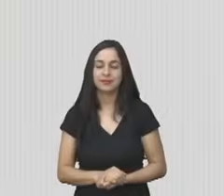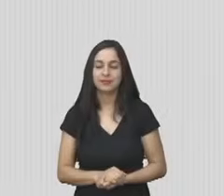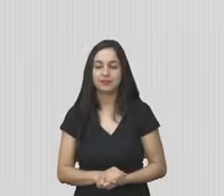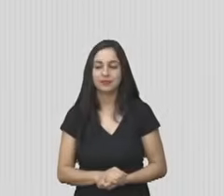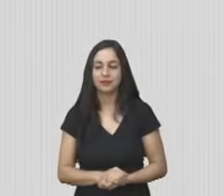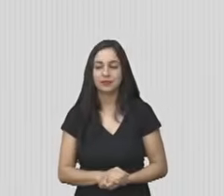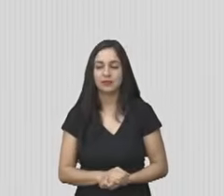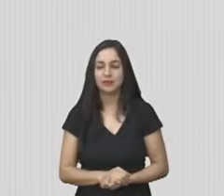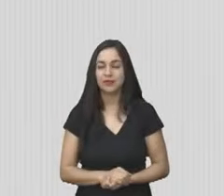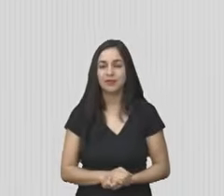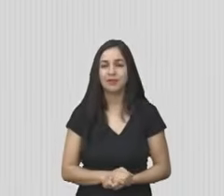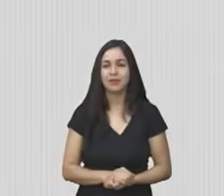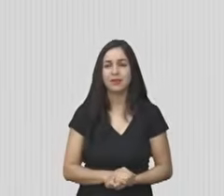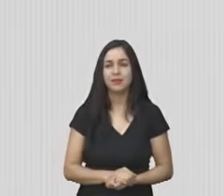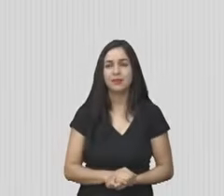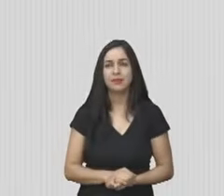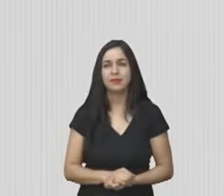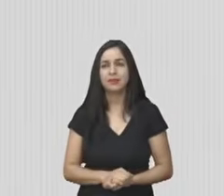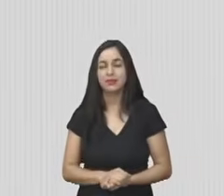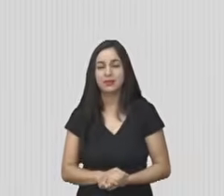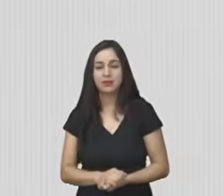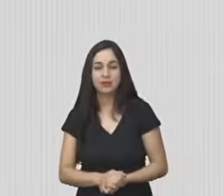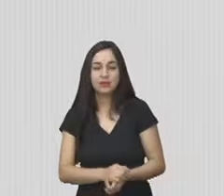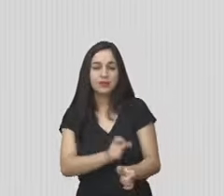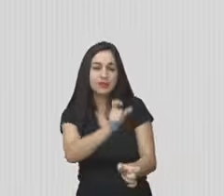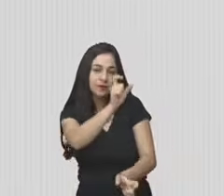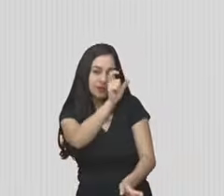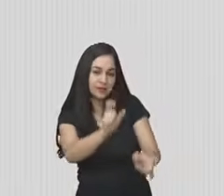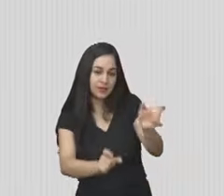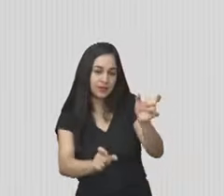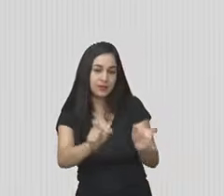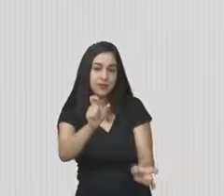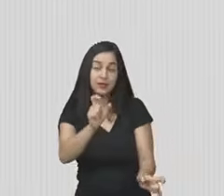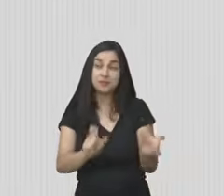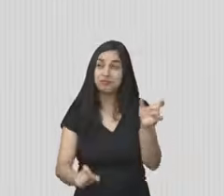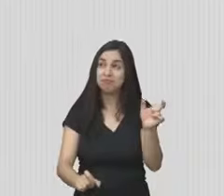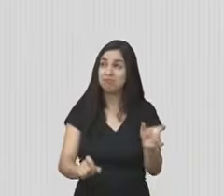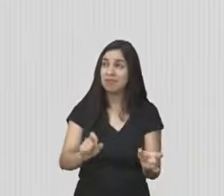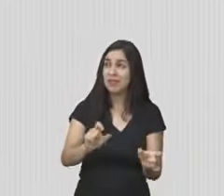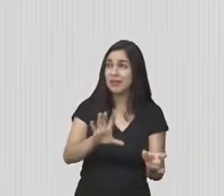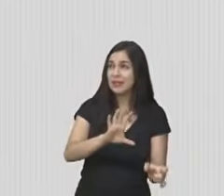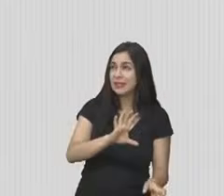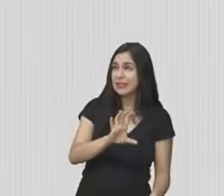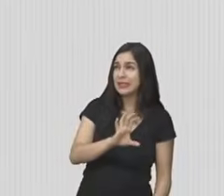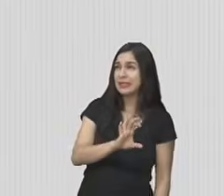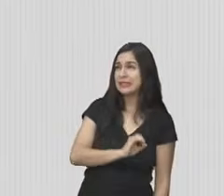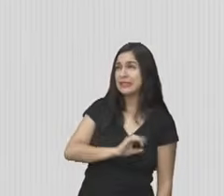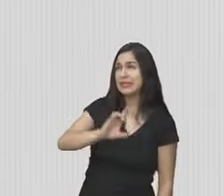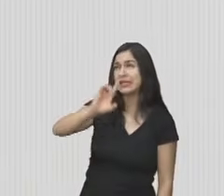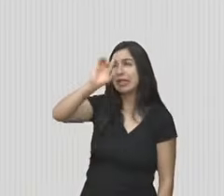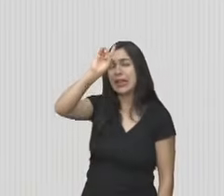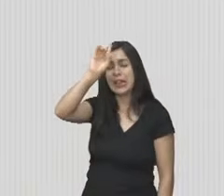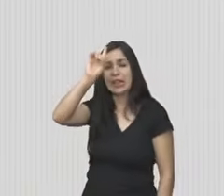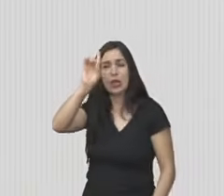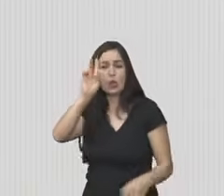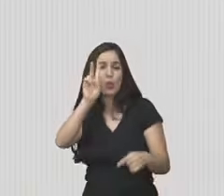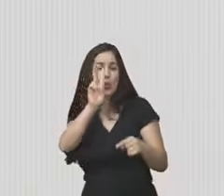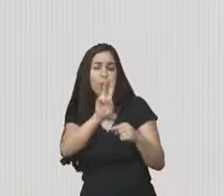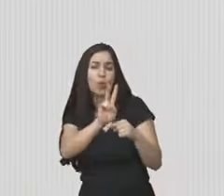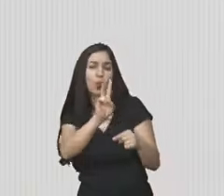Todas as coisas cooperam para o bem daqueles que te